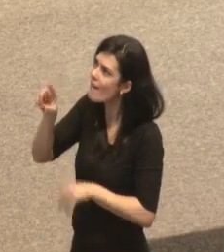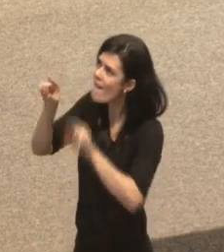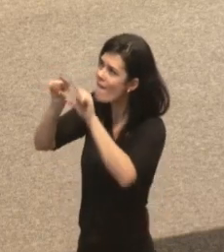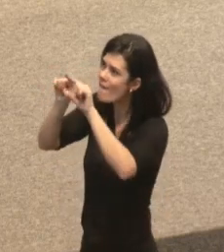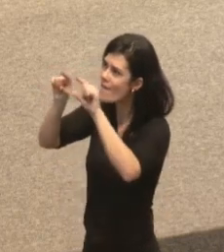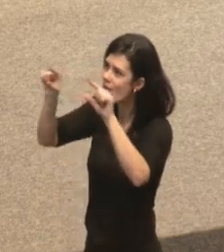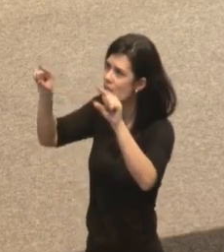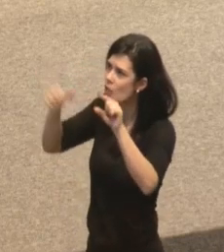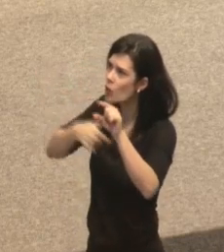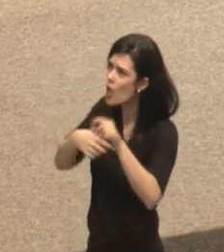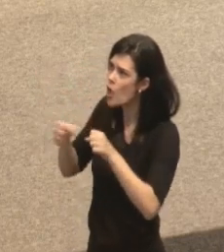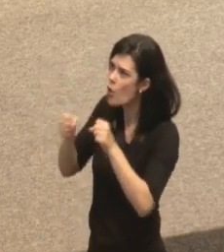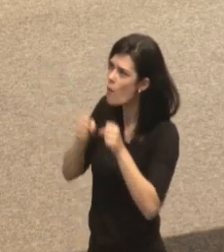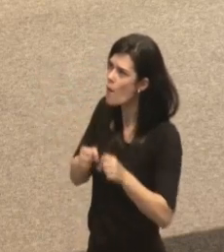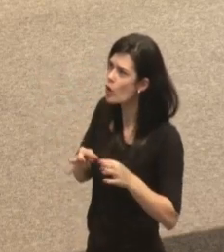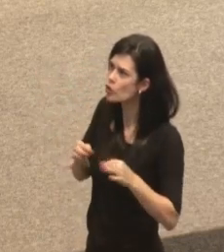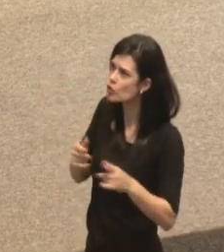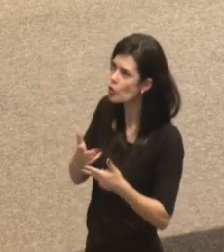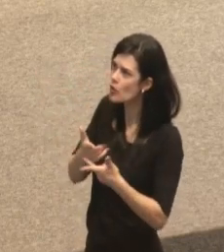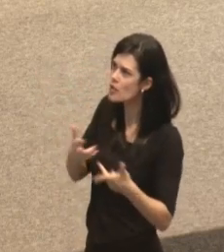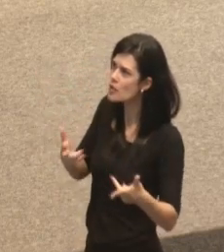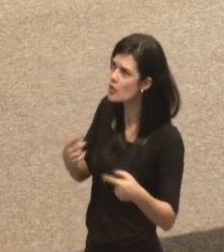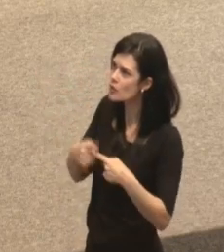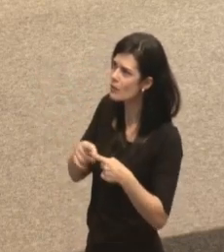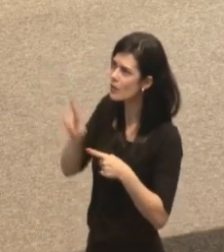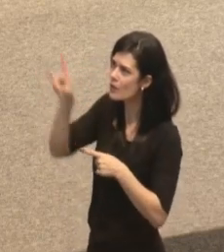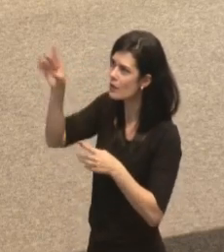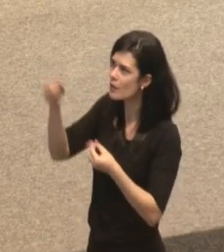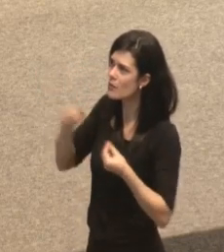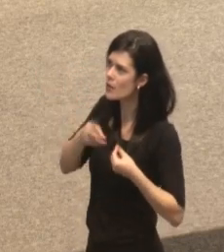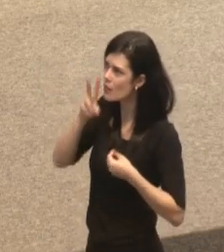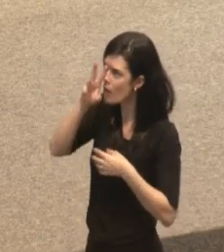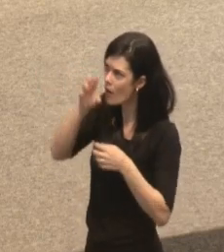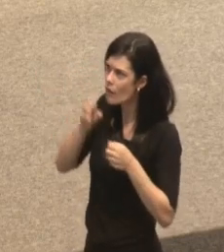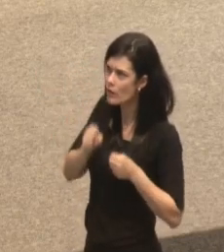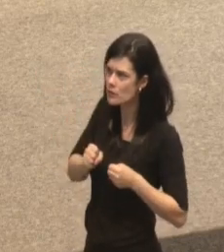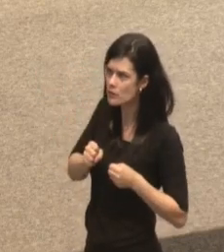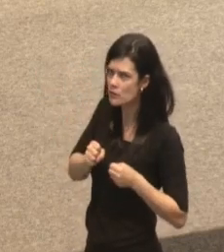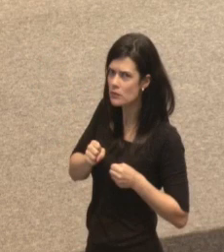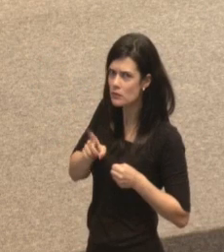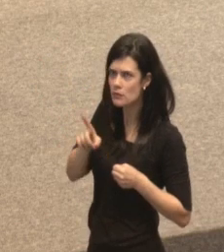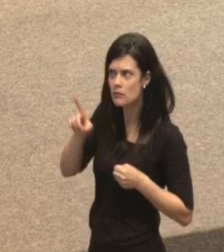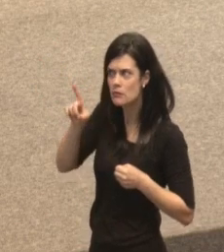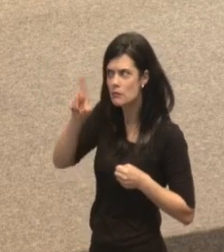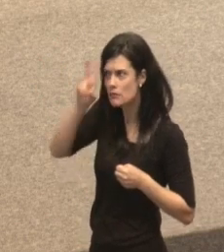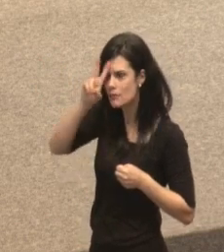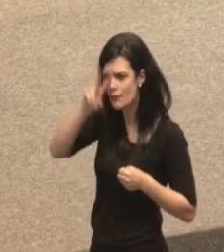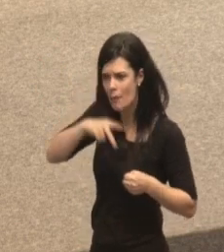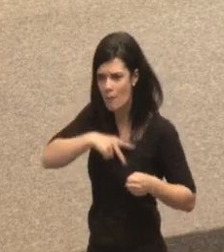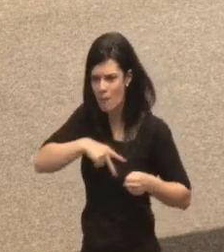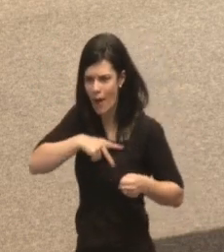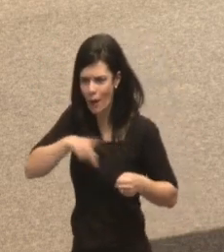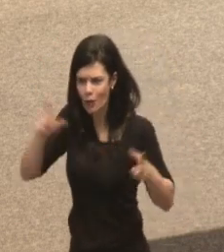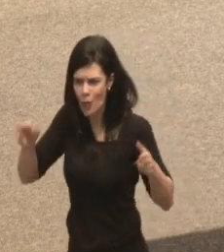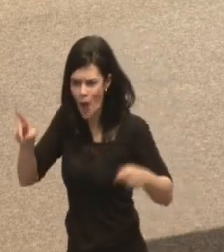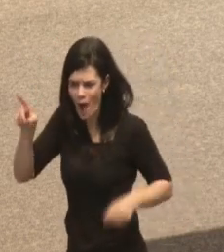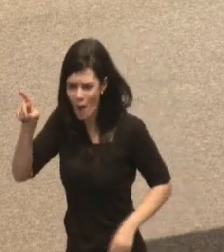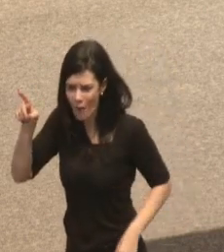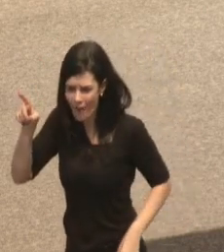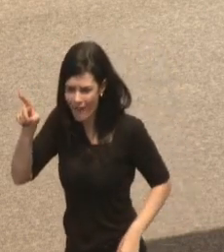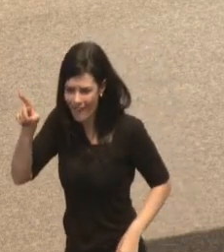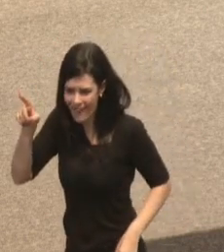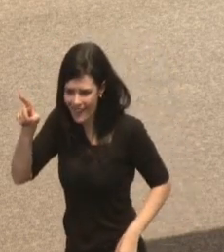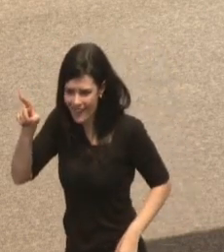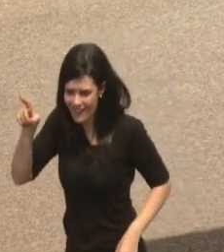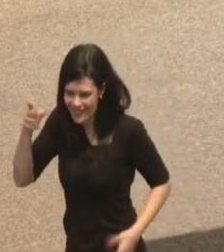vai ler aquela mensagem. Pergunto eu para o irmão: o apóstolo Paulo, quando escreveu a carta aos